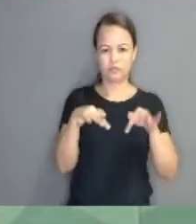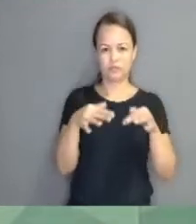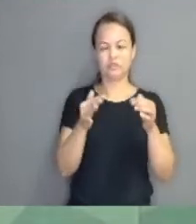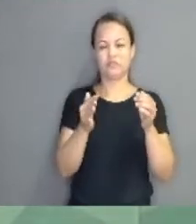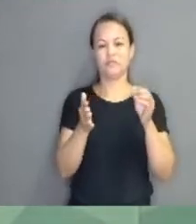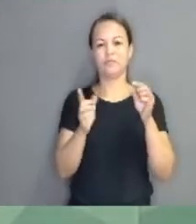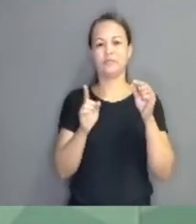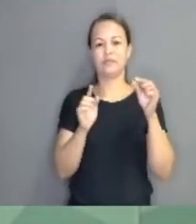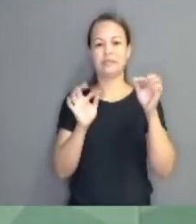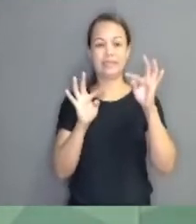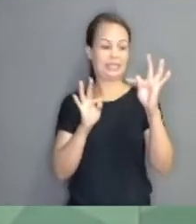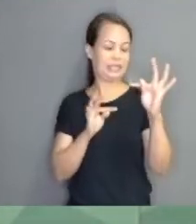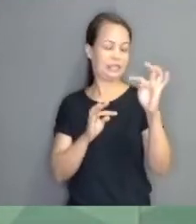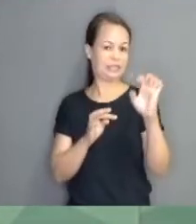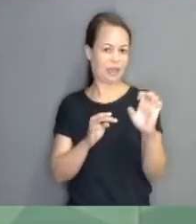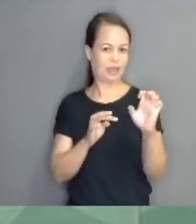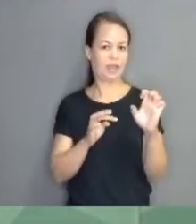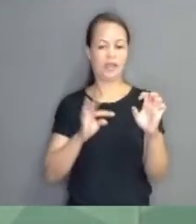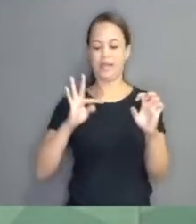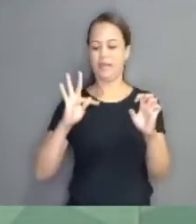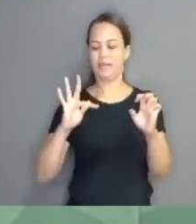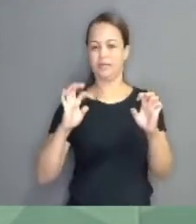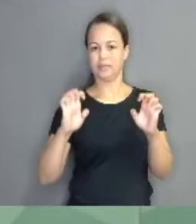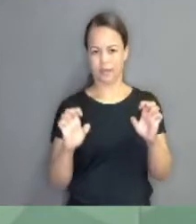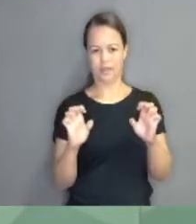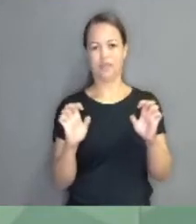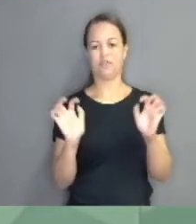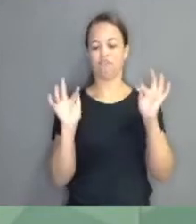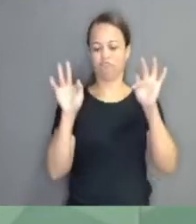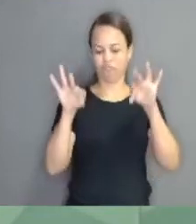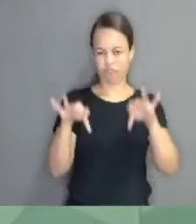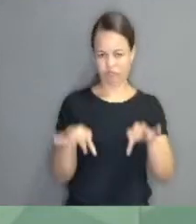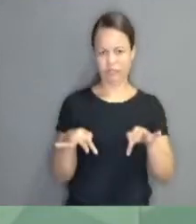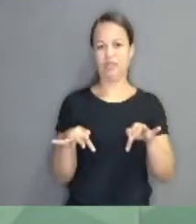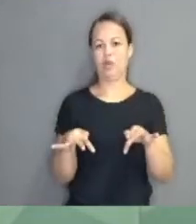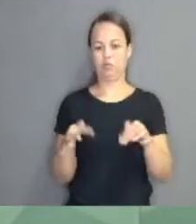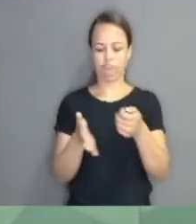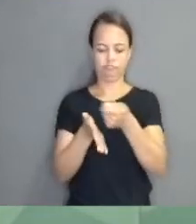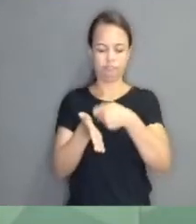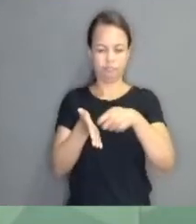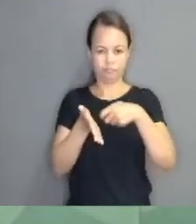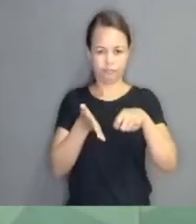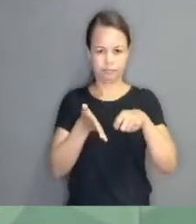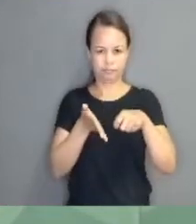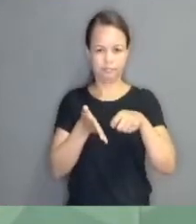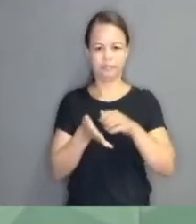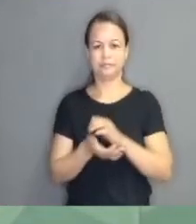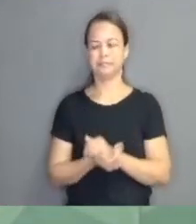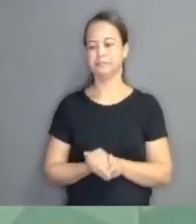a sílaba pé ao final da sua escrita